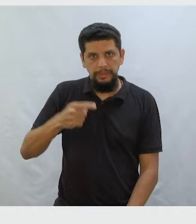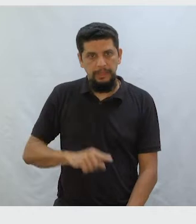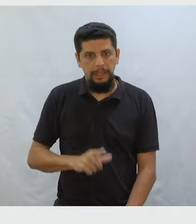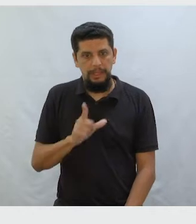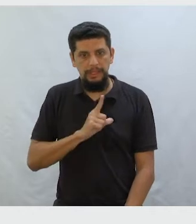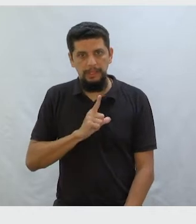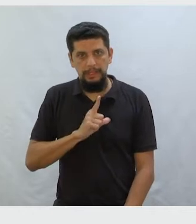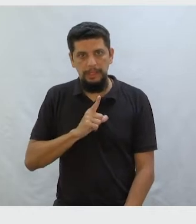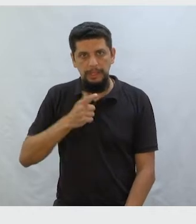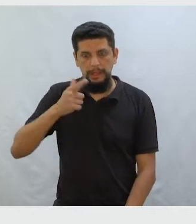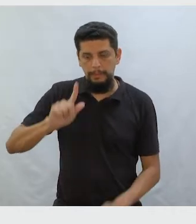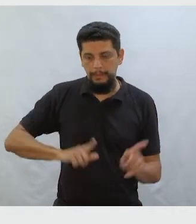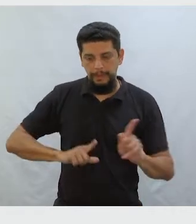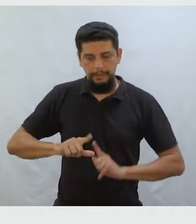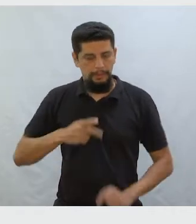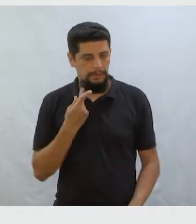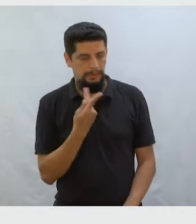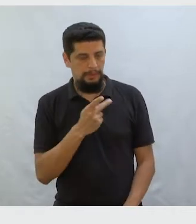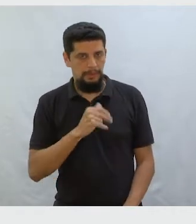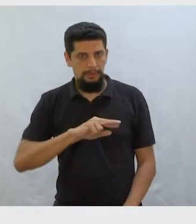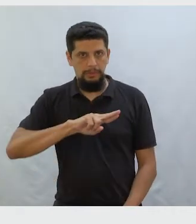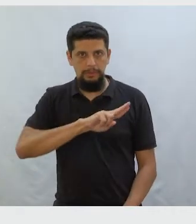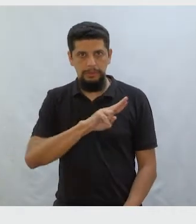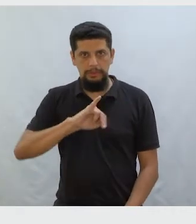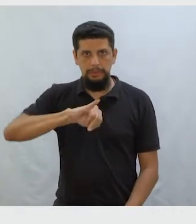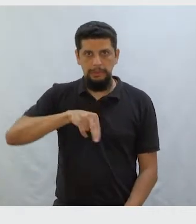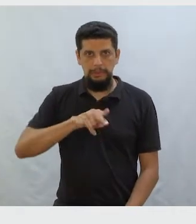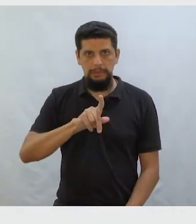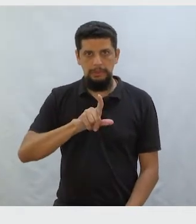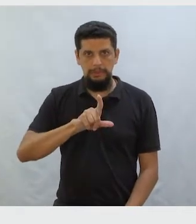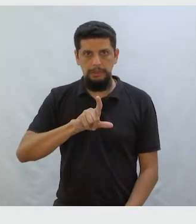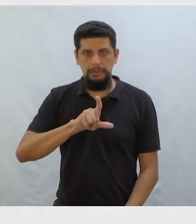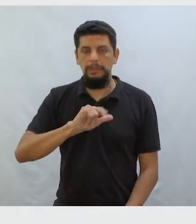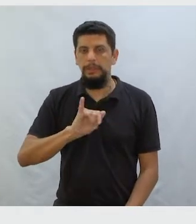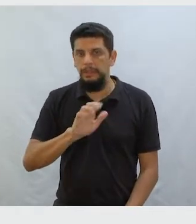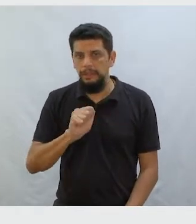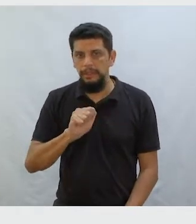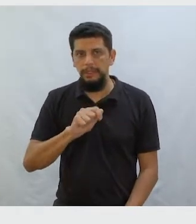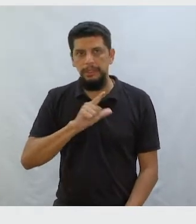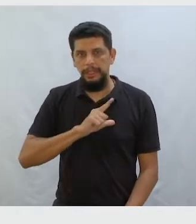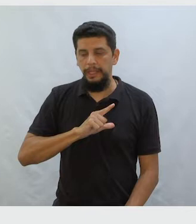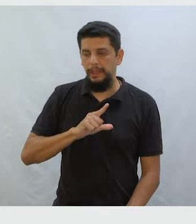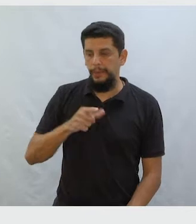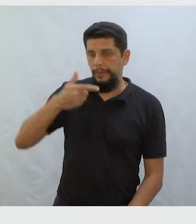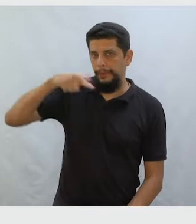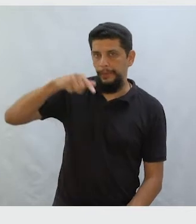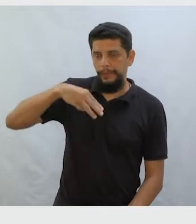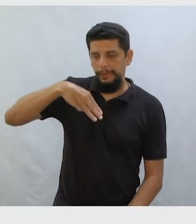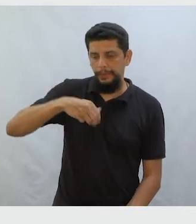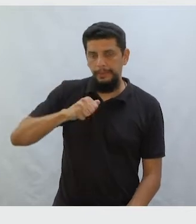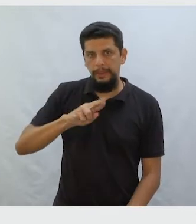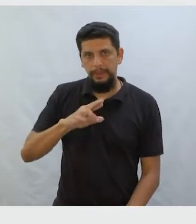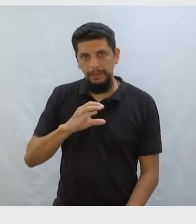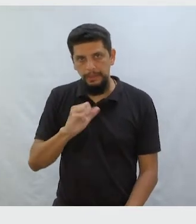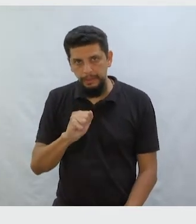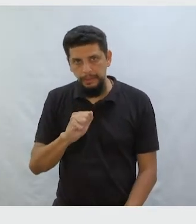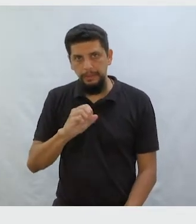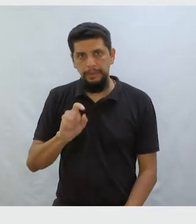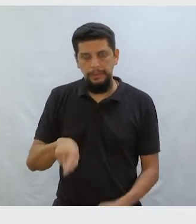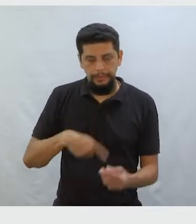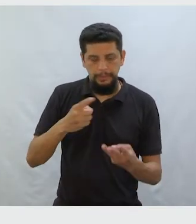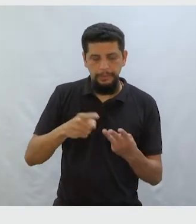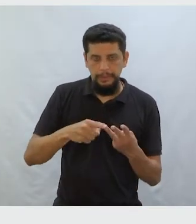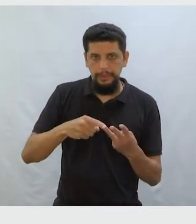ela trouxe a prima a Julinha e a Julinha trouxe o Marcos e o Marcos trouxe o o